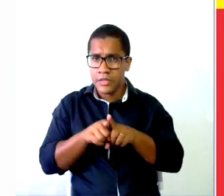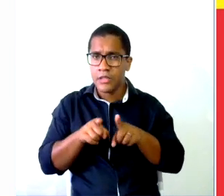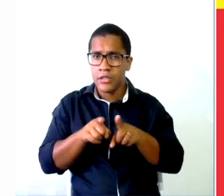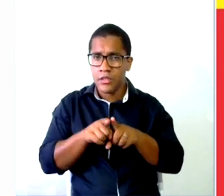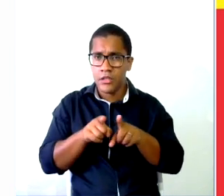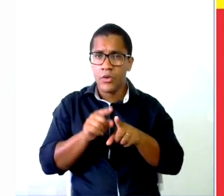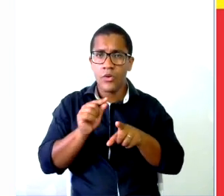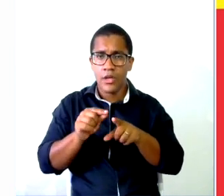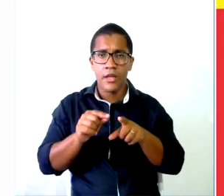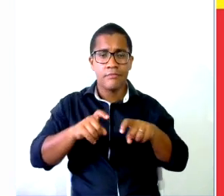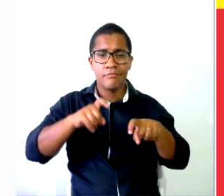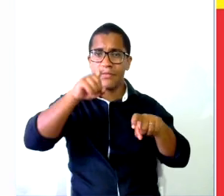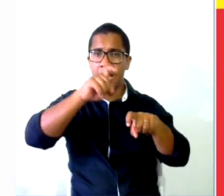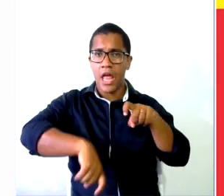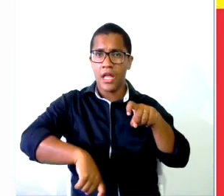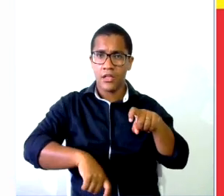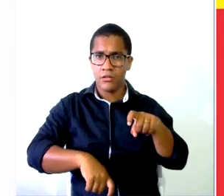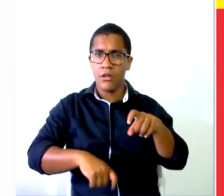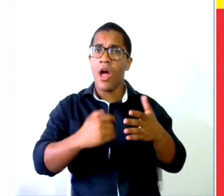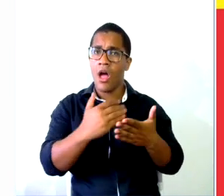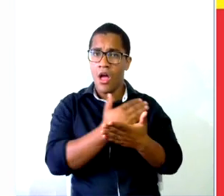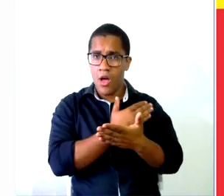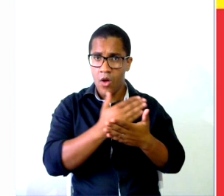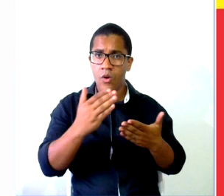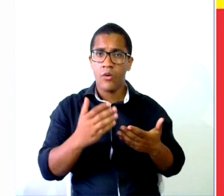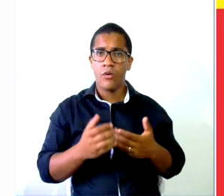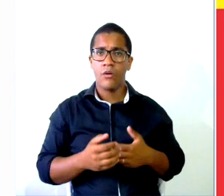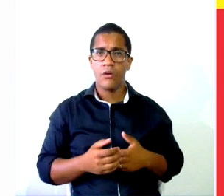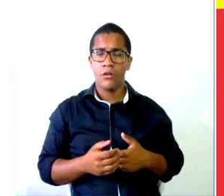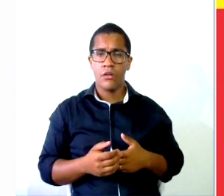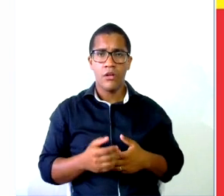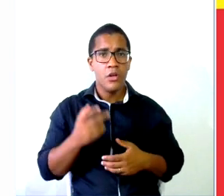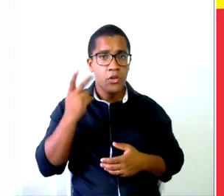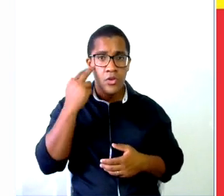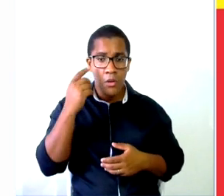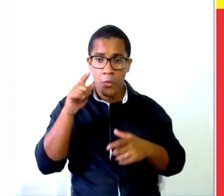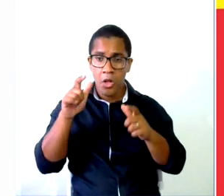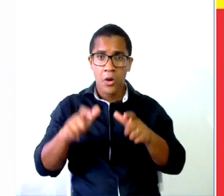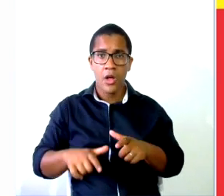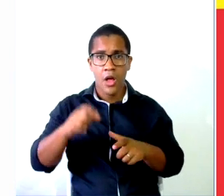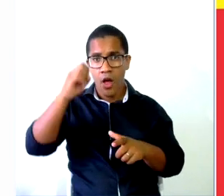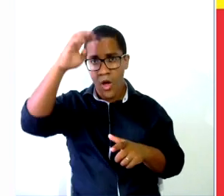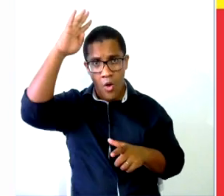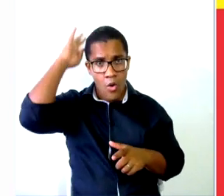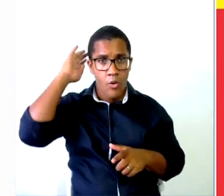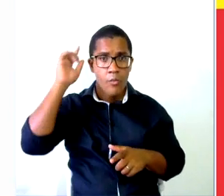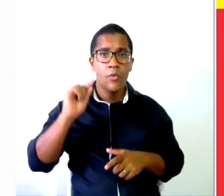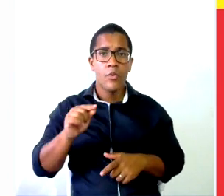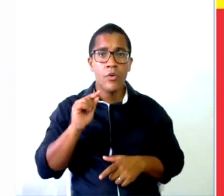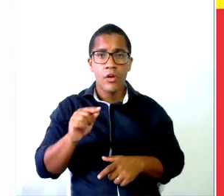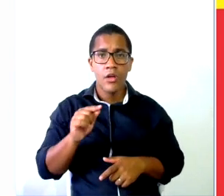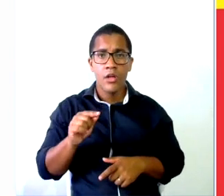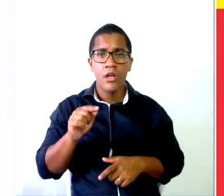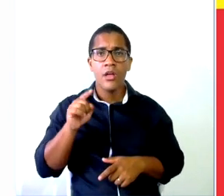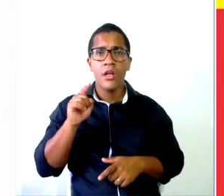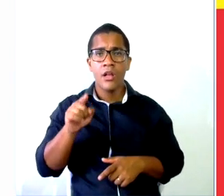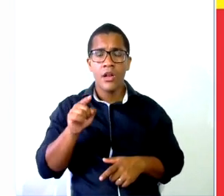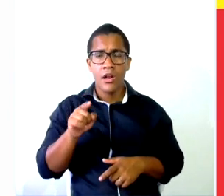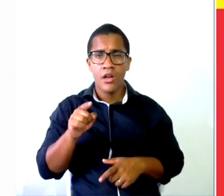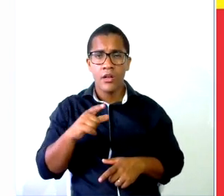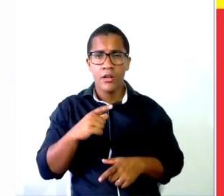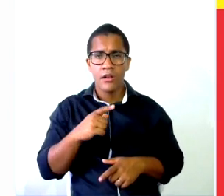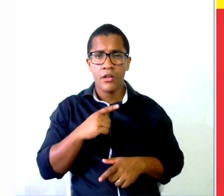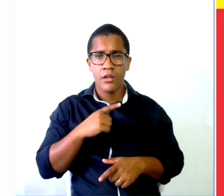marcada pelas relações sexuais. Era comum lá em Roma, era